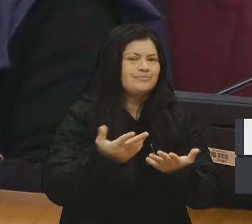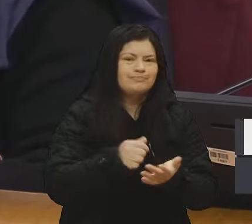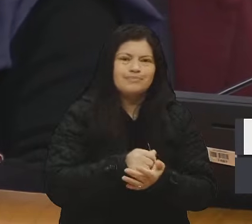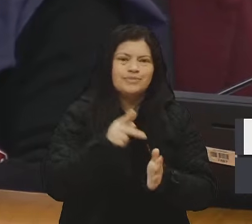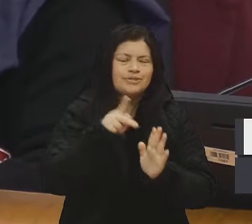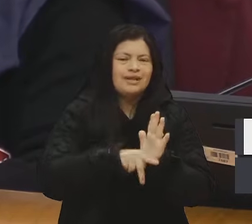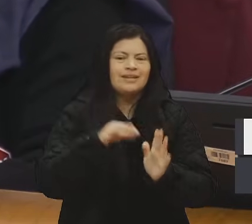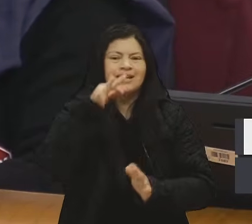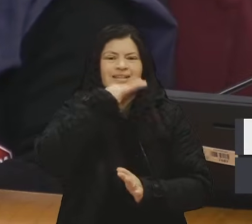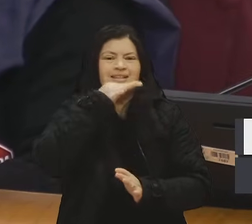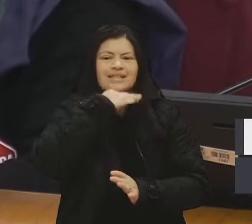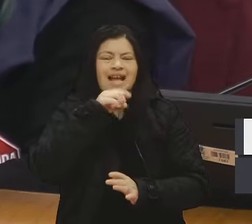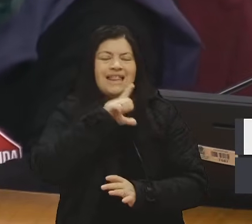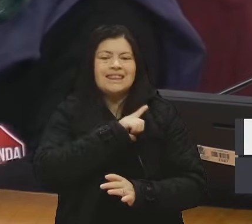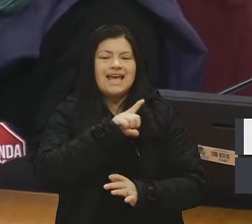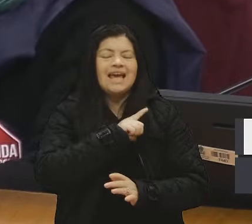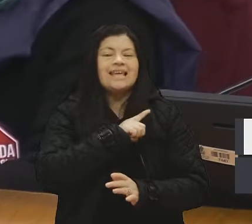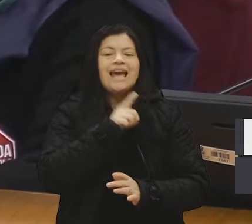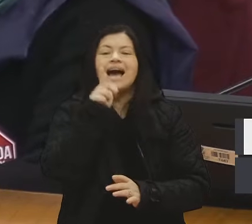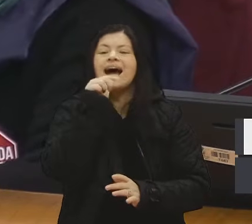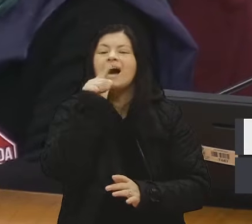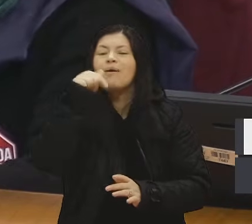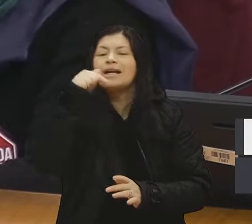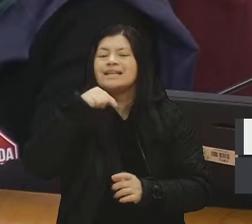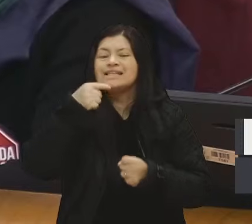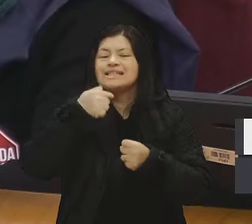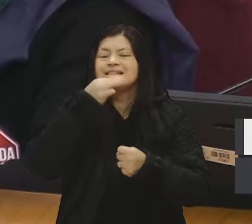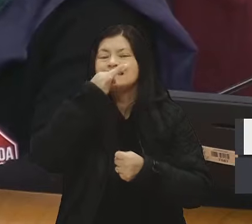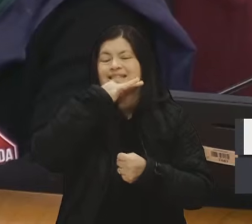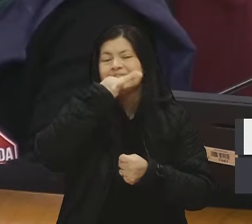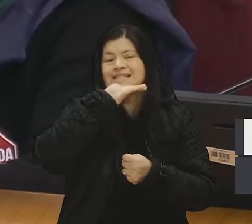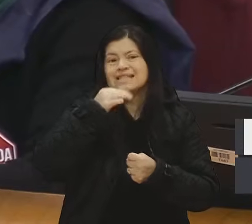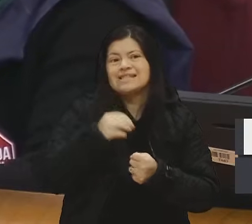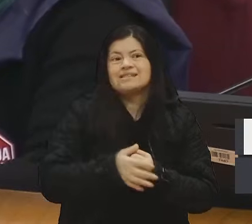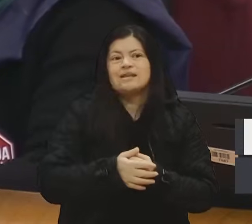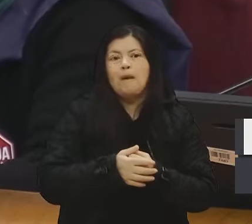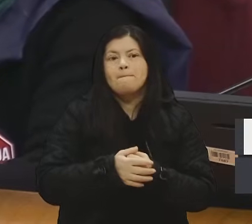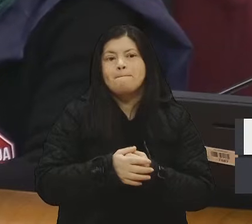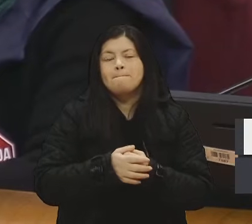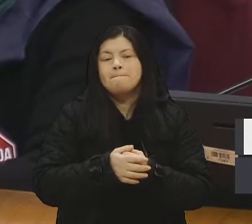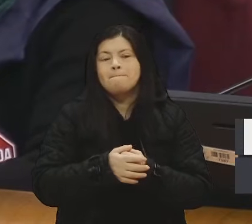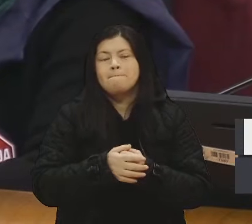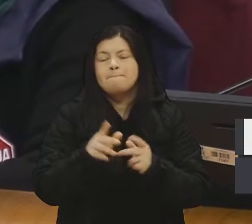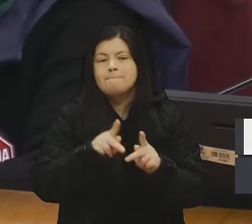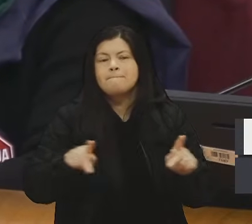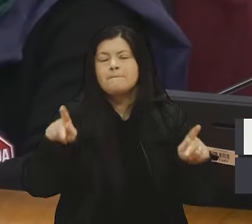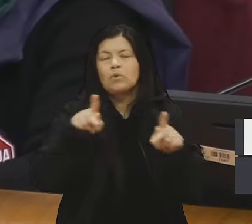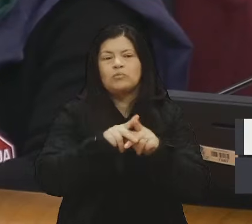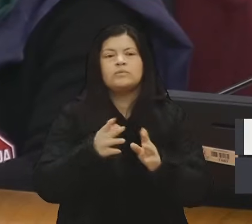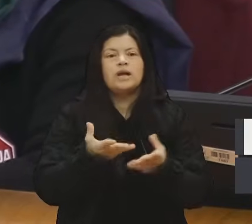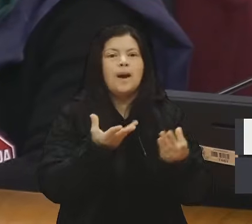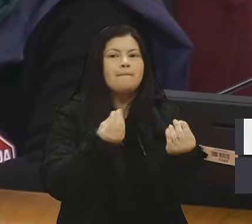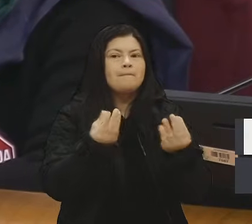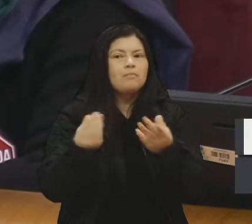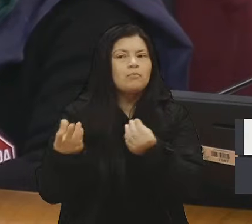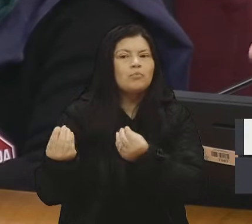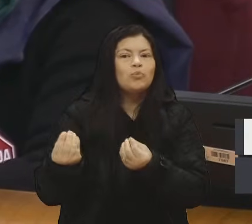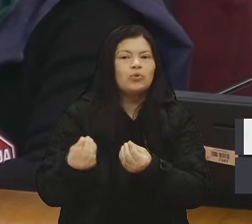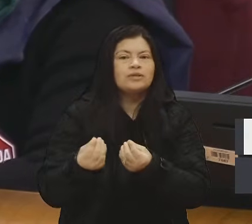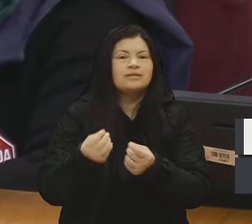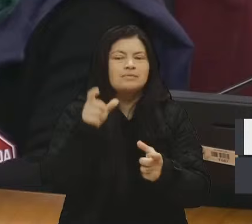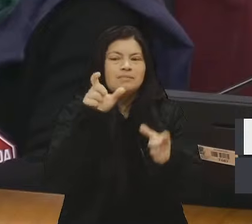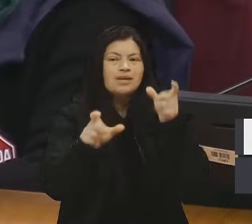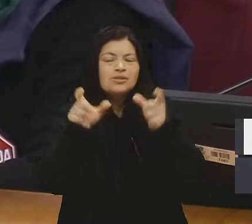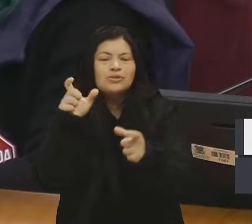né? Aqui em Caxias nós temos água pública e vários vereadores dessa casa se manifestaram como preocupação em relação à contrariedade